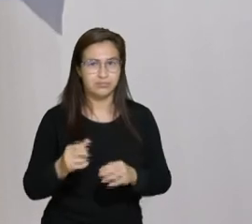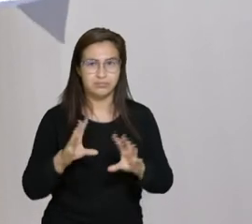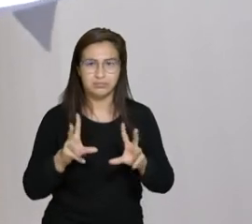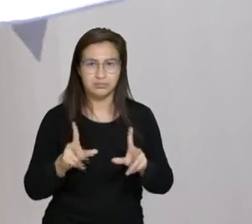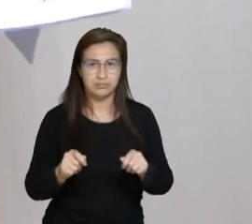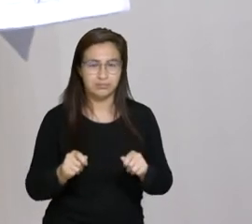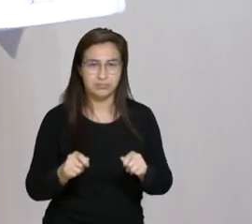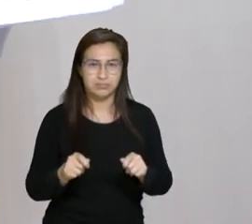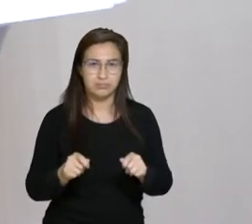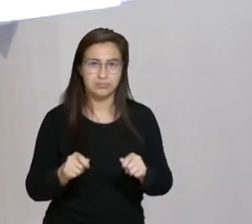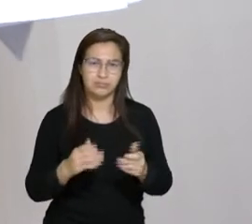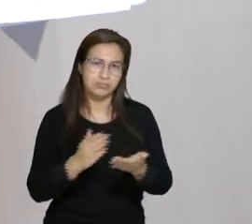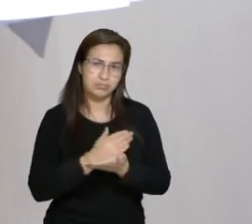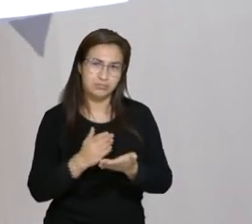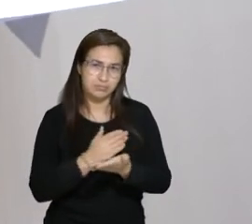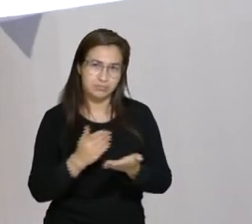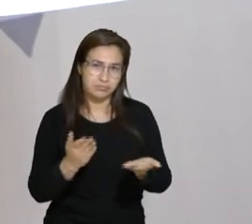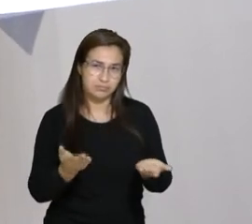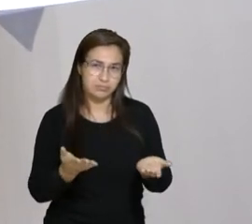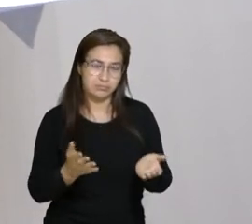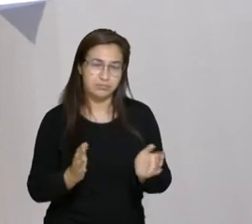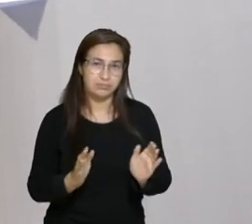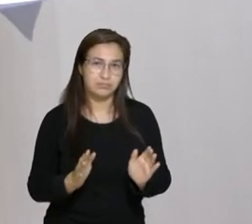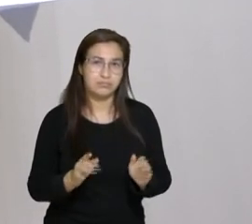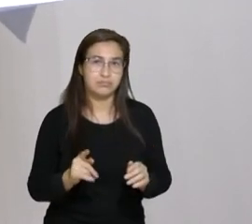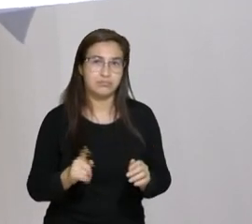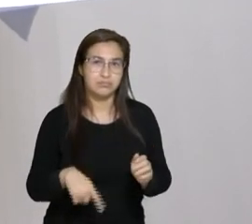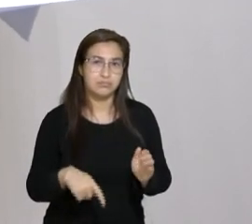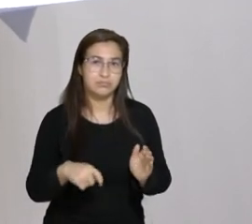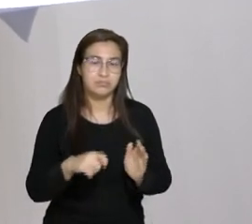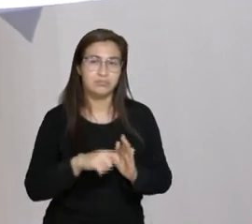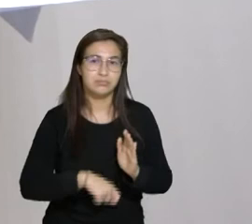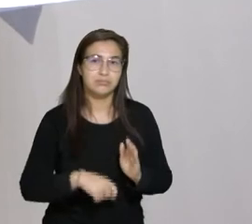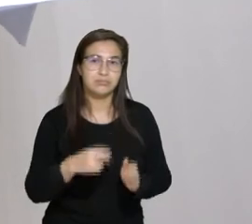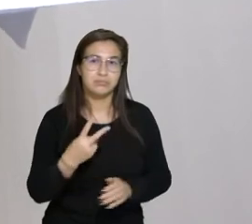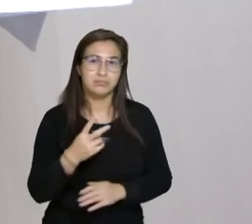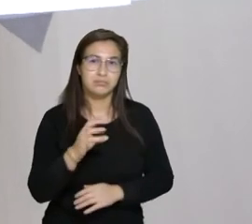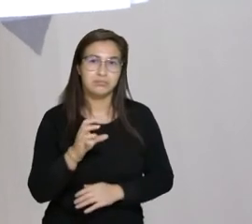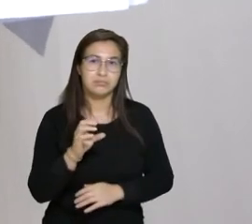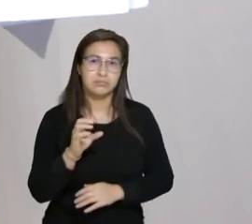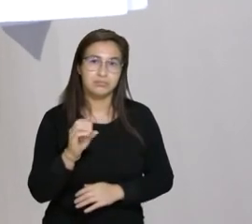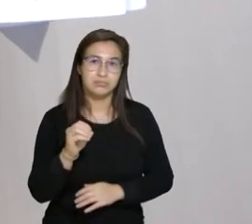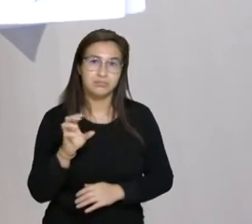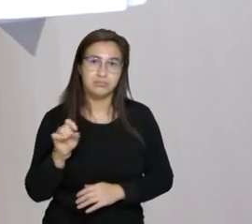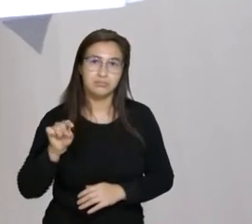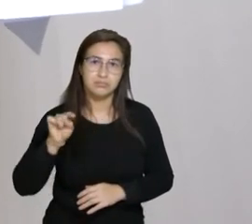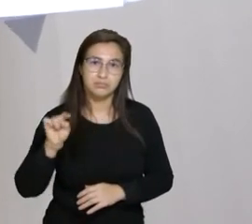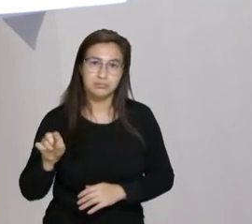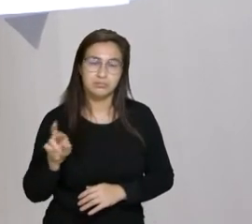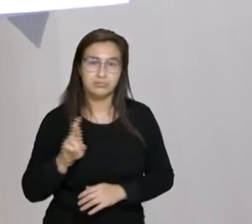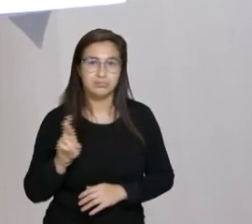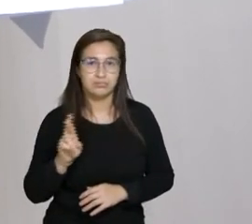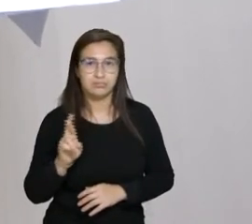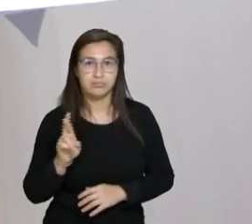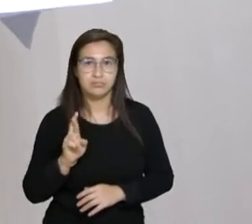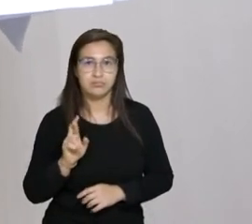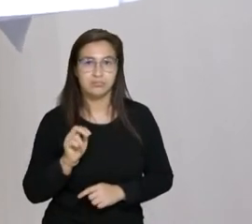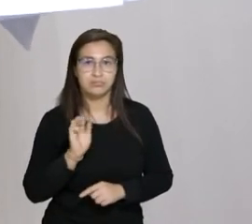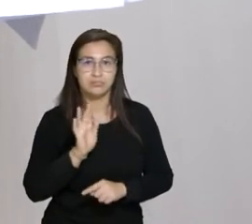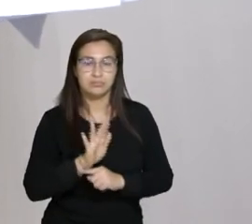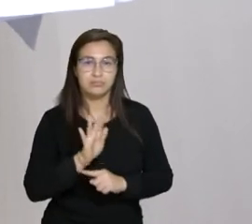meses além de um do outro apresentar um 100 200 mil reais de emenda para construção do hospital e